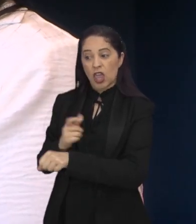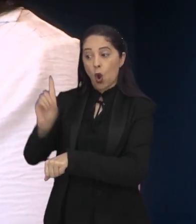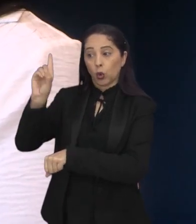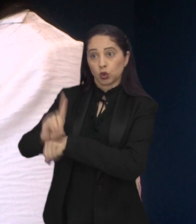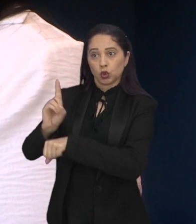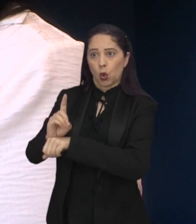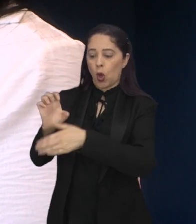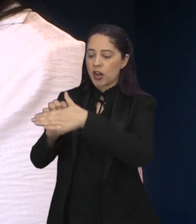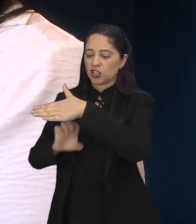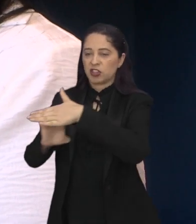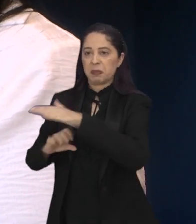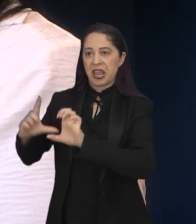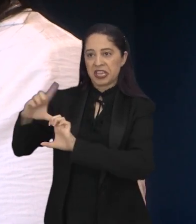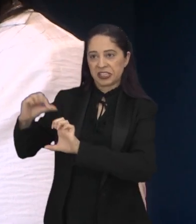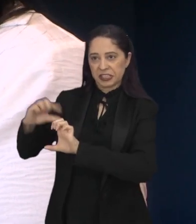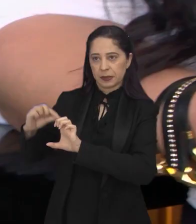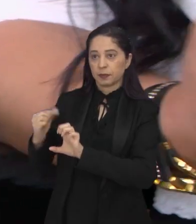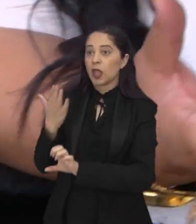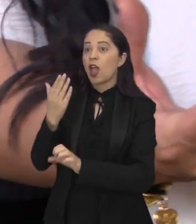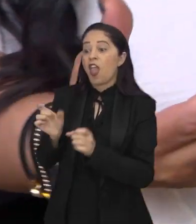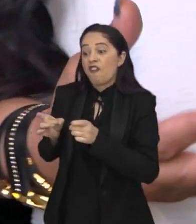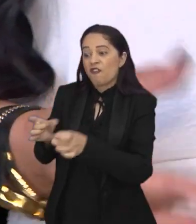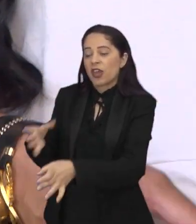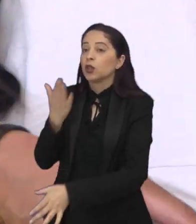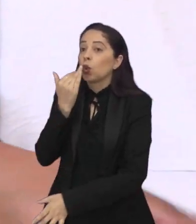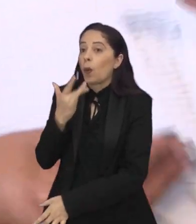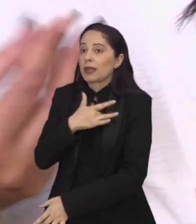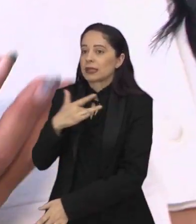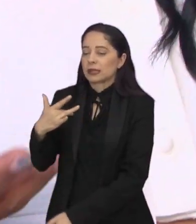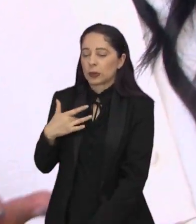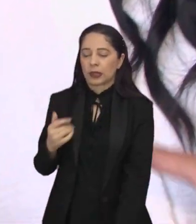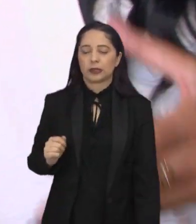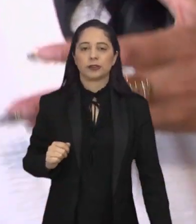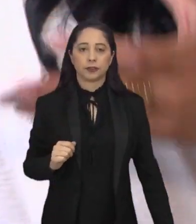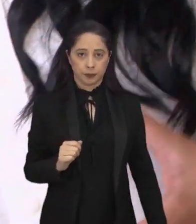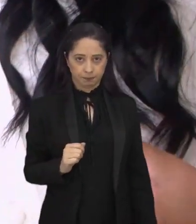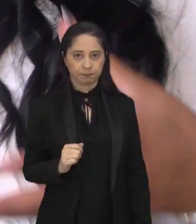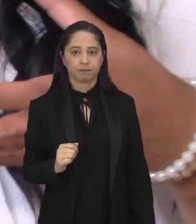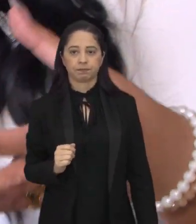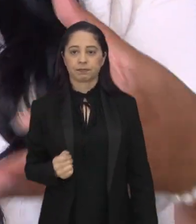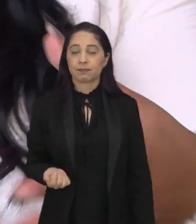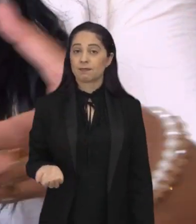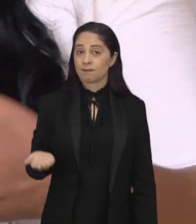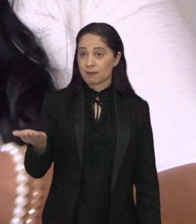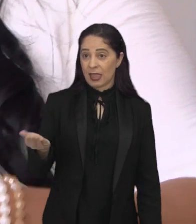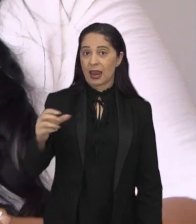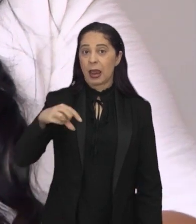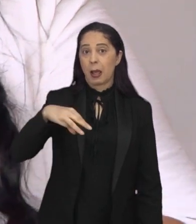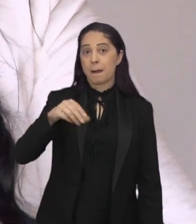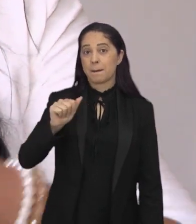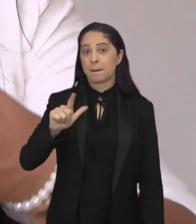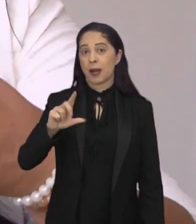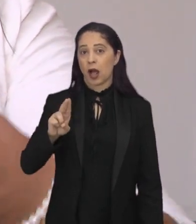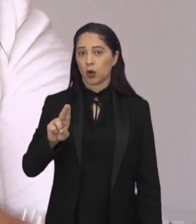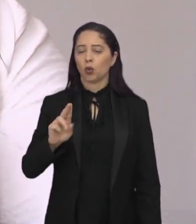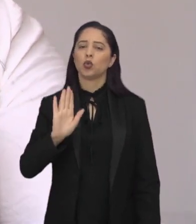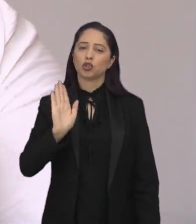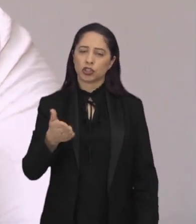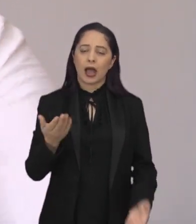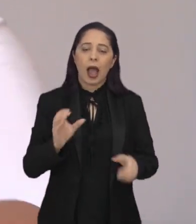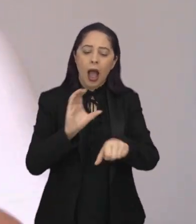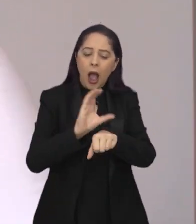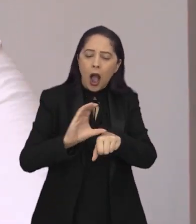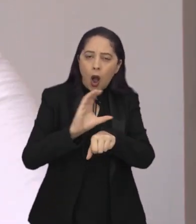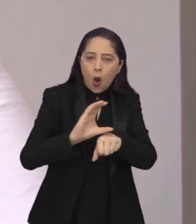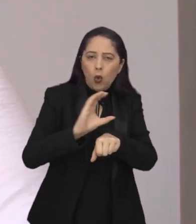empreendo nesse ramo de alimentação saudável. Para amenizar as dificuldades de ser dona do próprio negócio, a Malu se